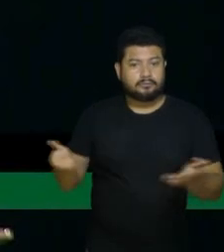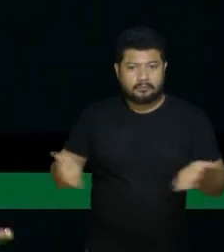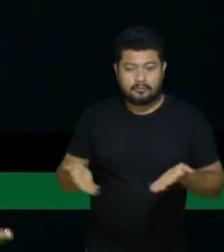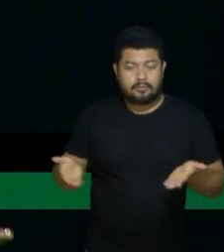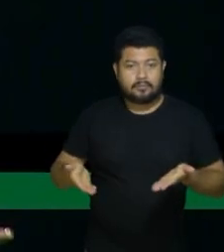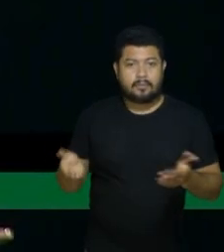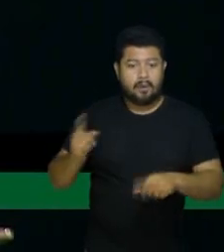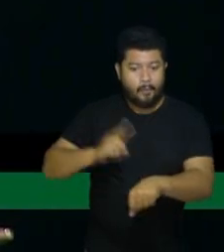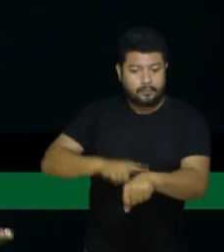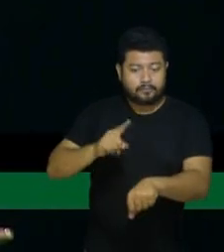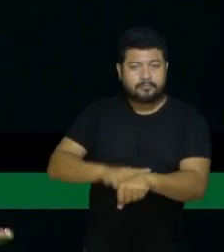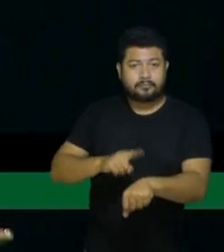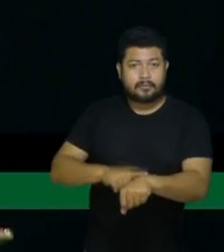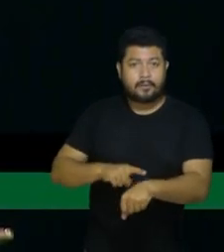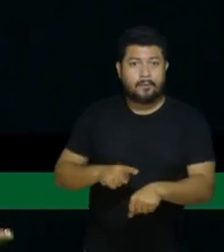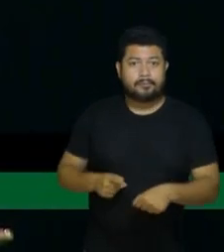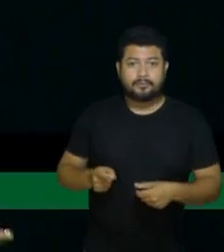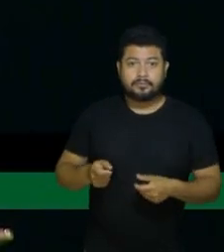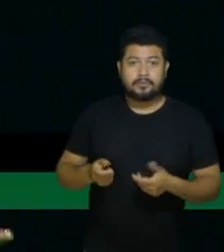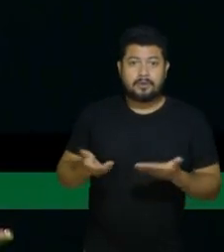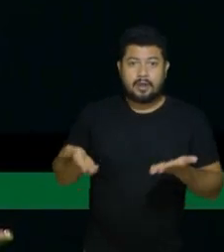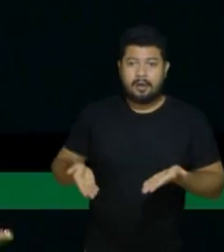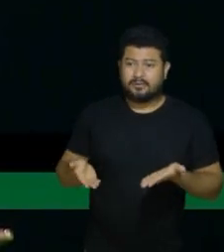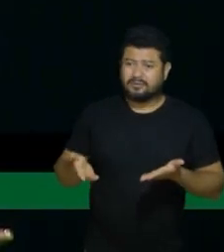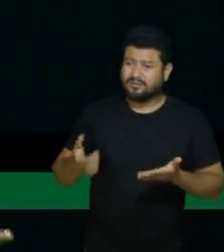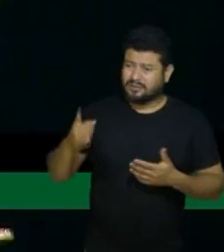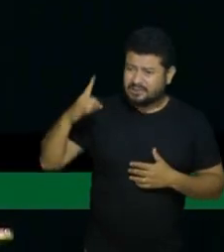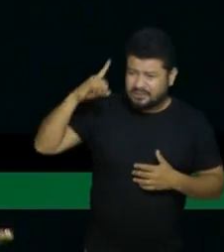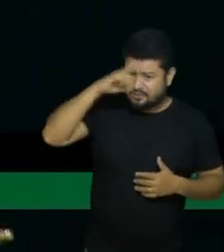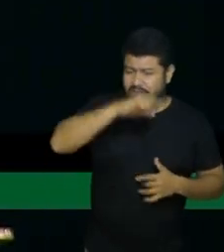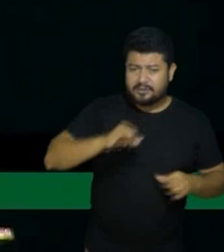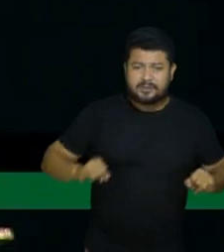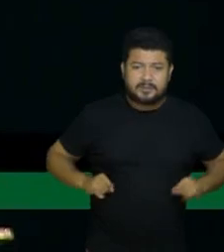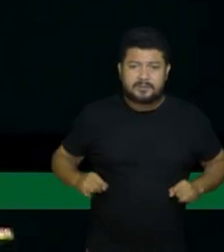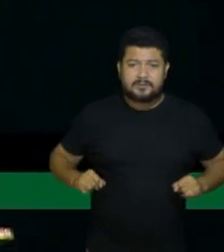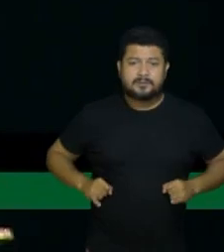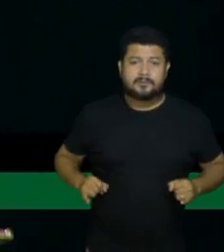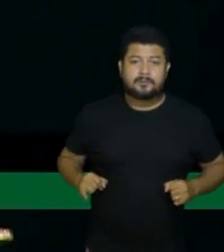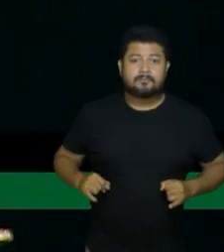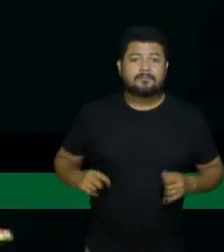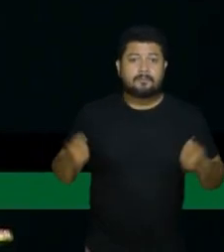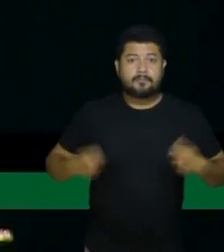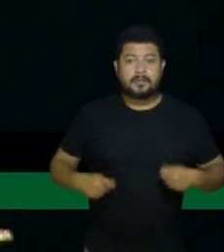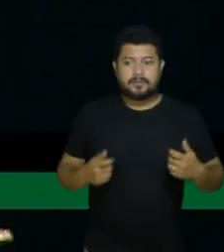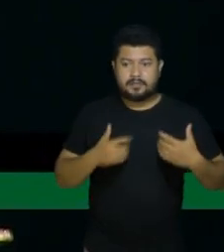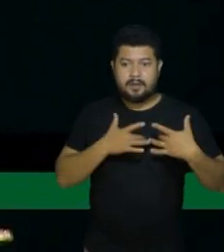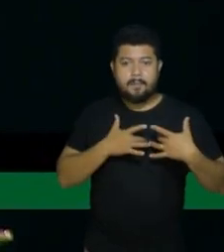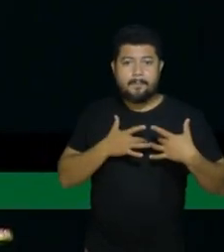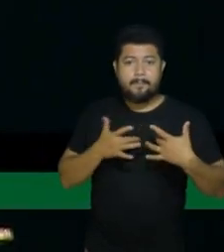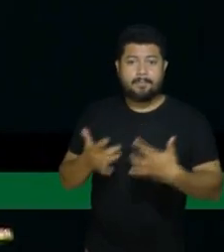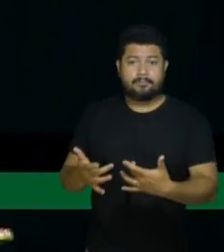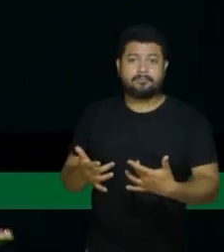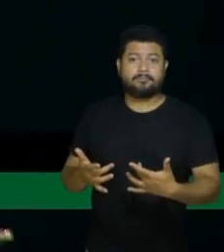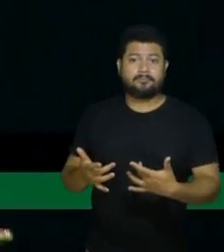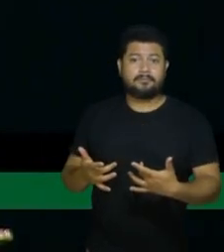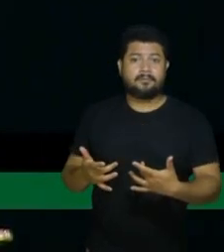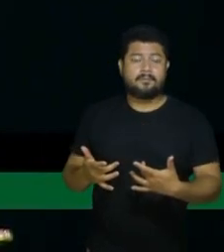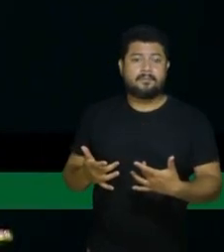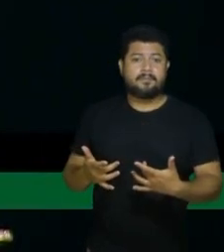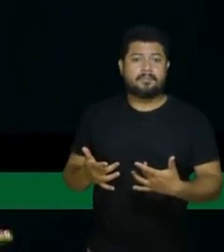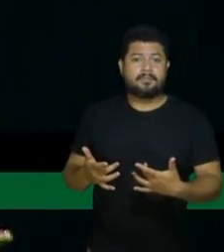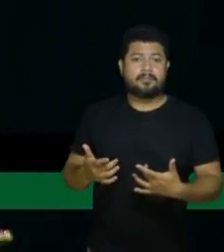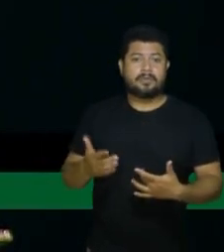nesse nesse momento duro difícil a situação nós temos que ser solidários tô morando em